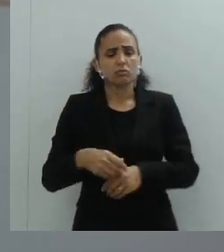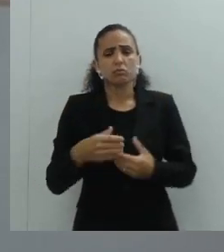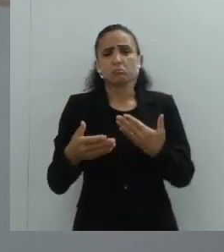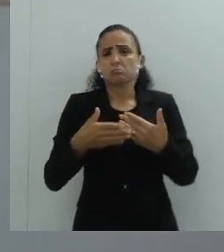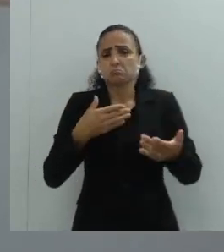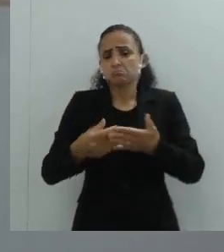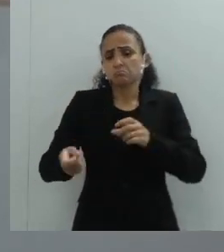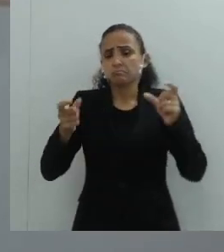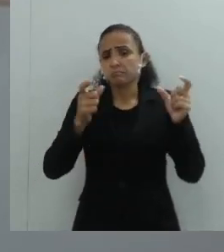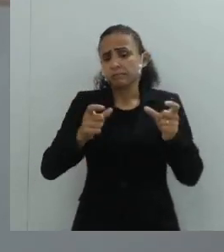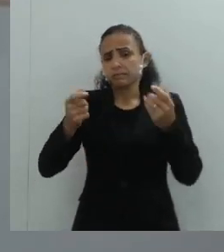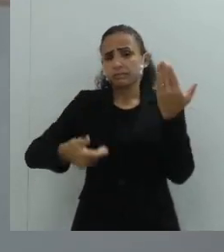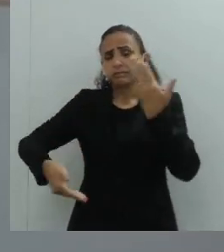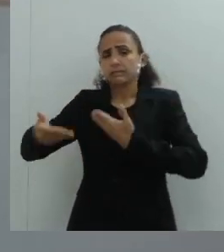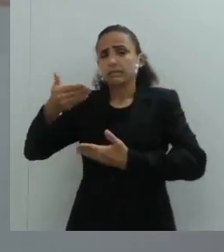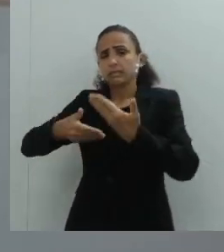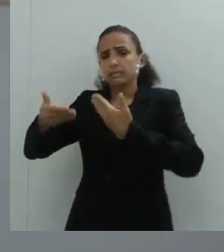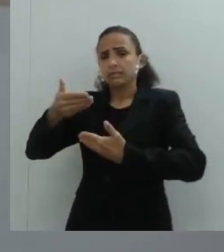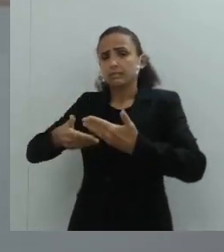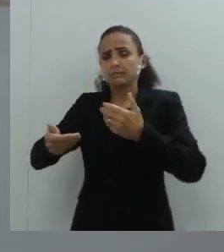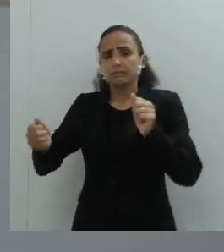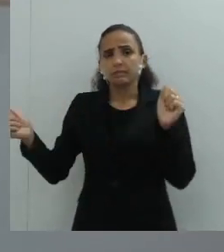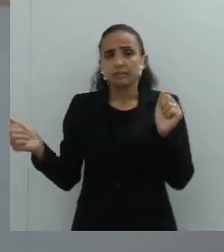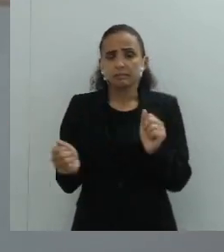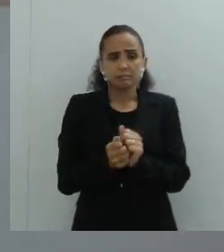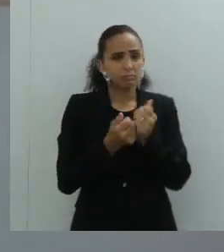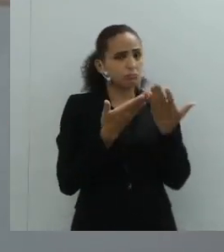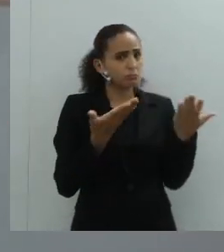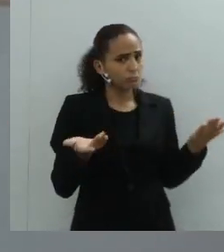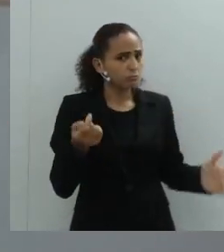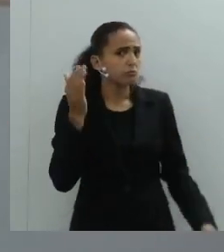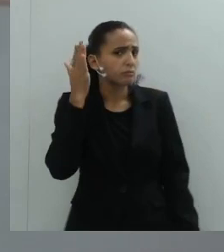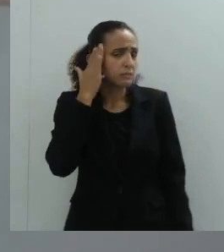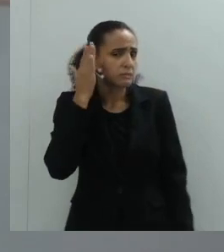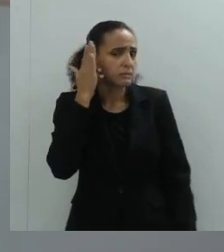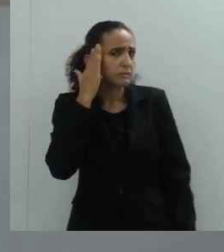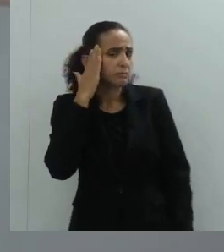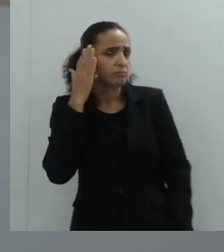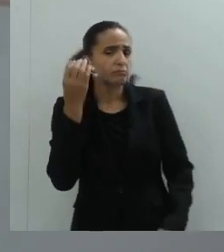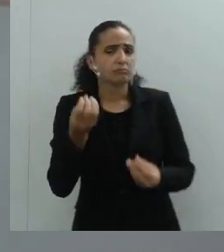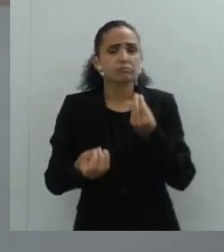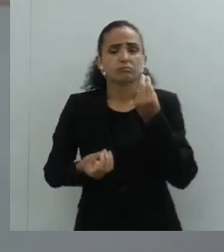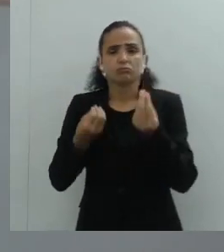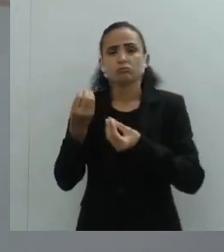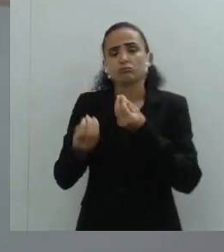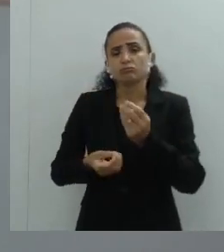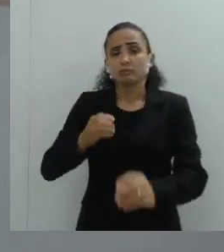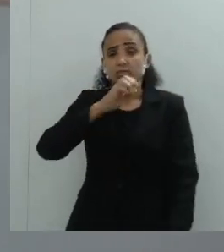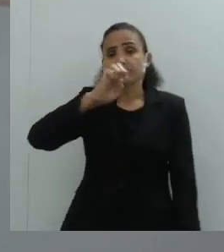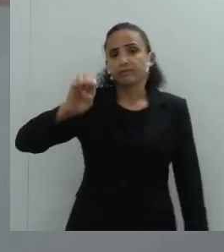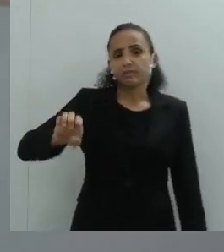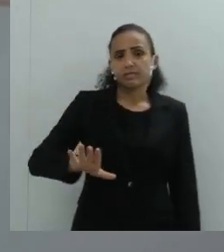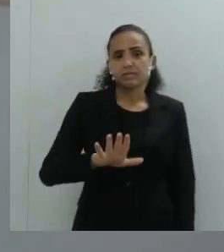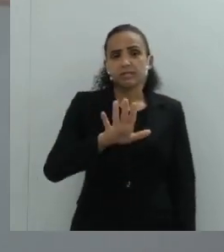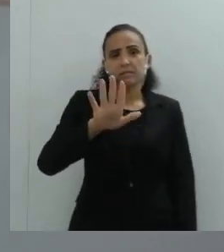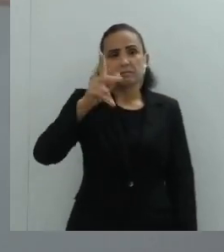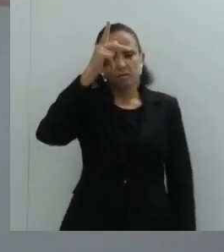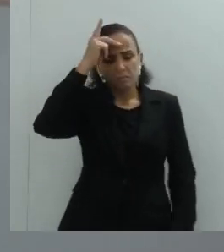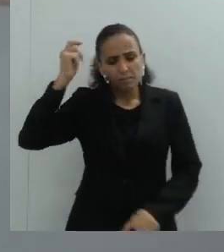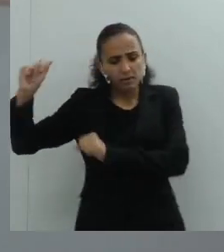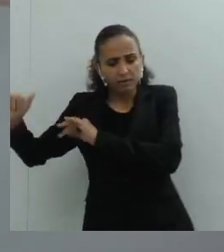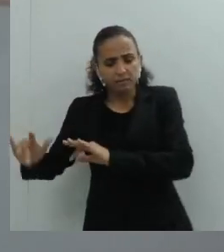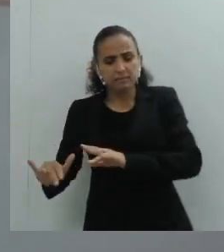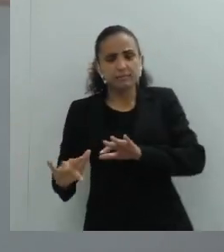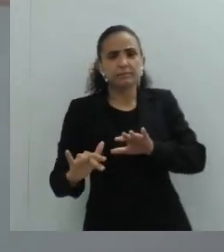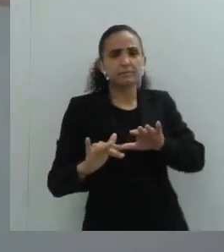uma nação que descobrisse. Vocês estão entendendo como é? E aí vem os europeus, né, no